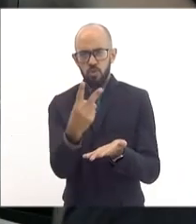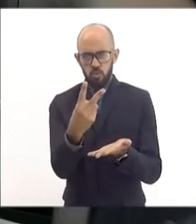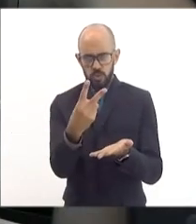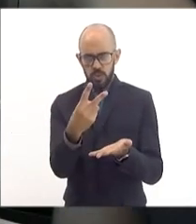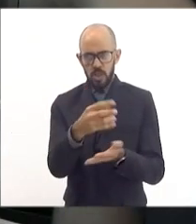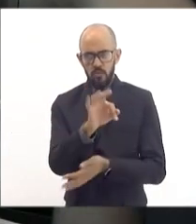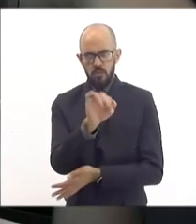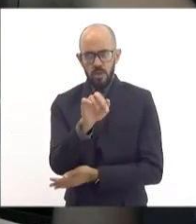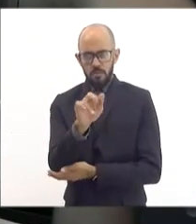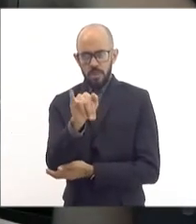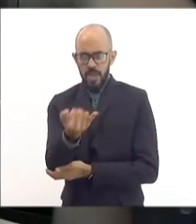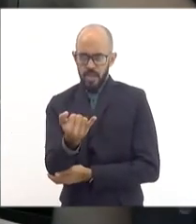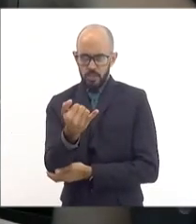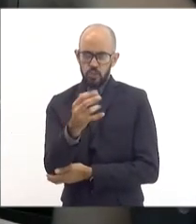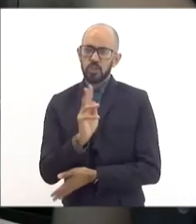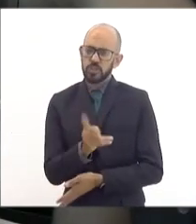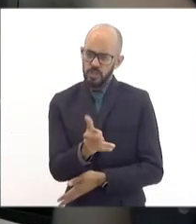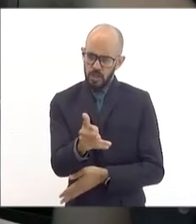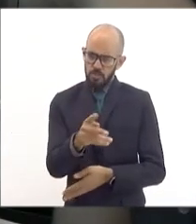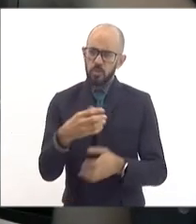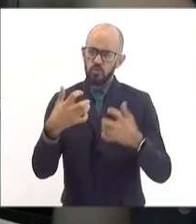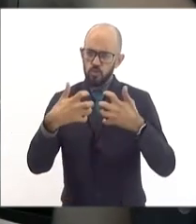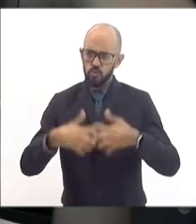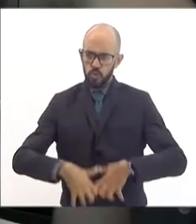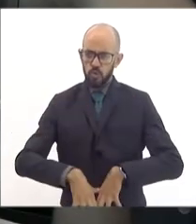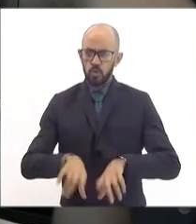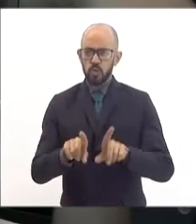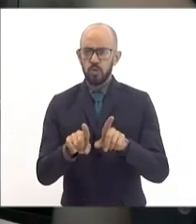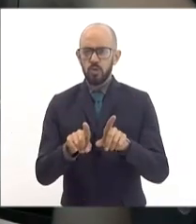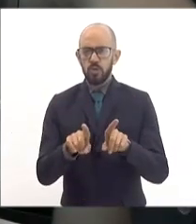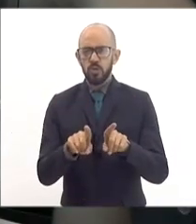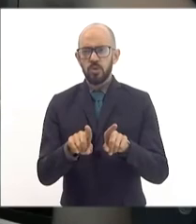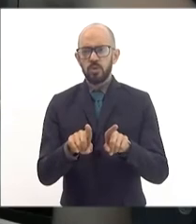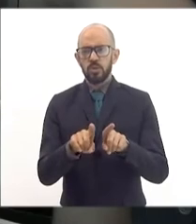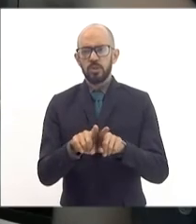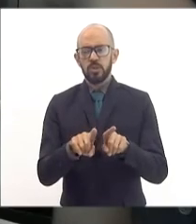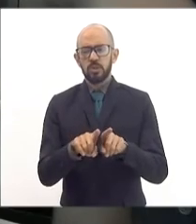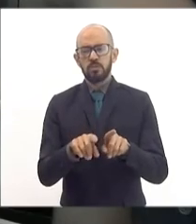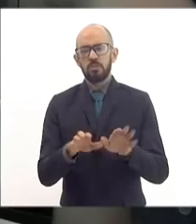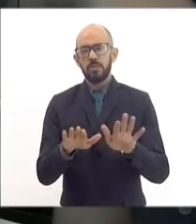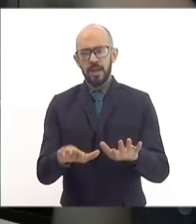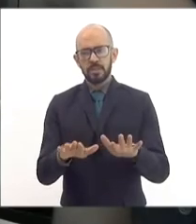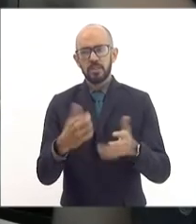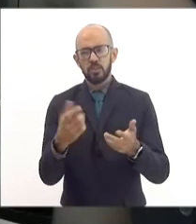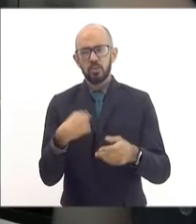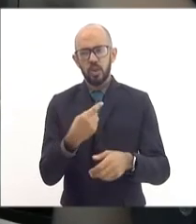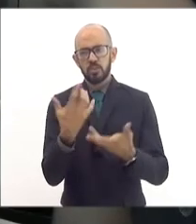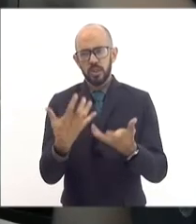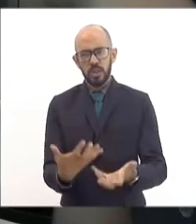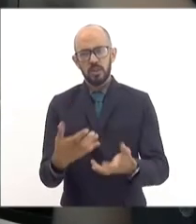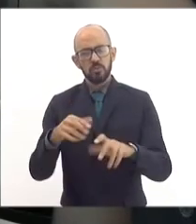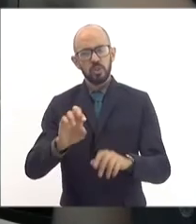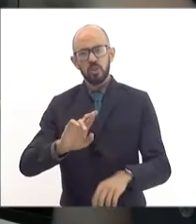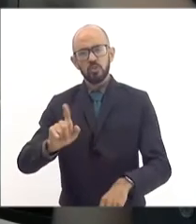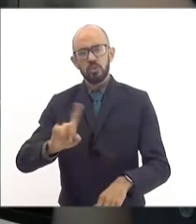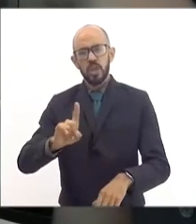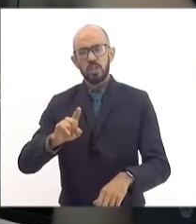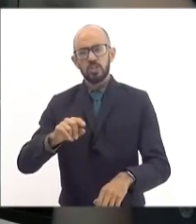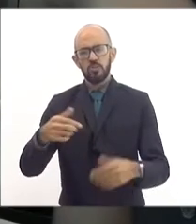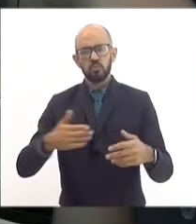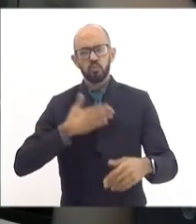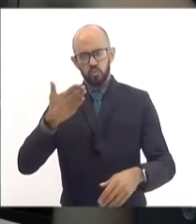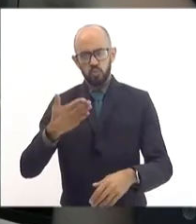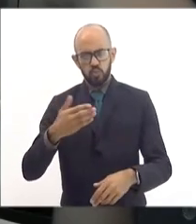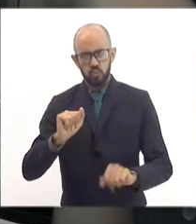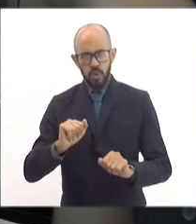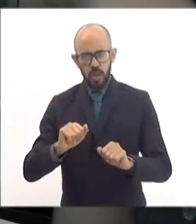FAPERJ, que sempre funcionou, e a FAPERJ está funcionando. Mas a gente quer que não seja um soluço. Né? Acho que